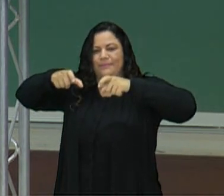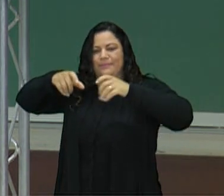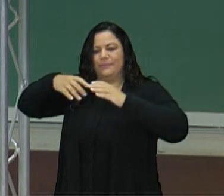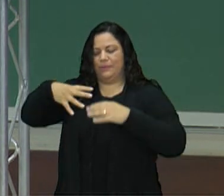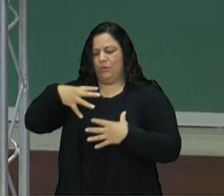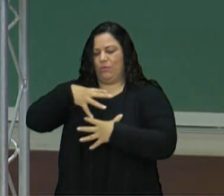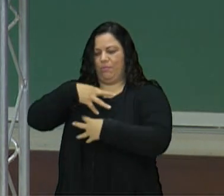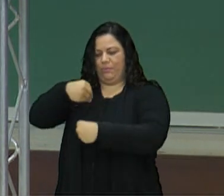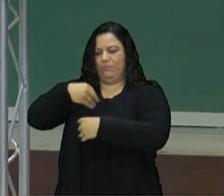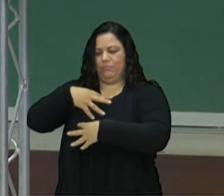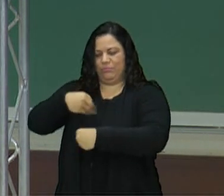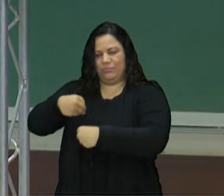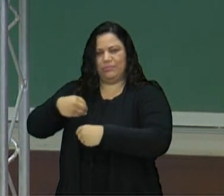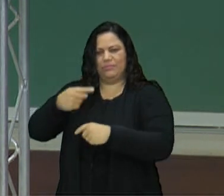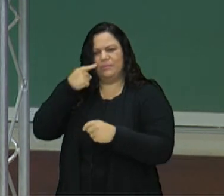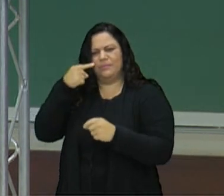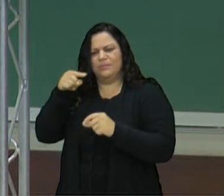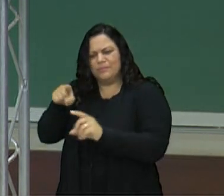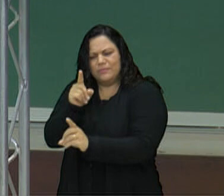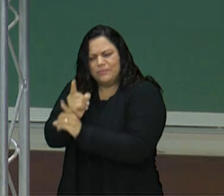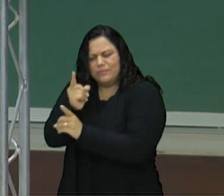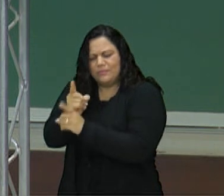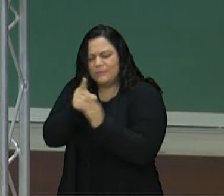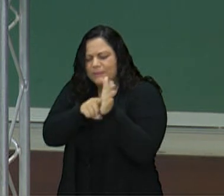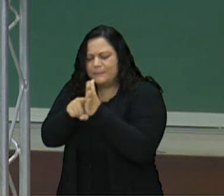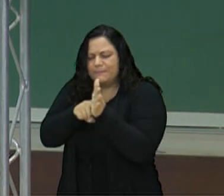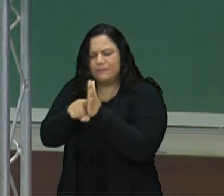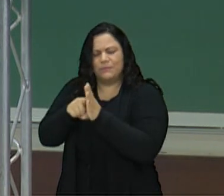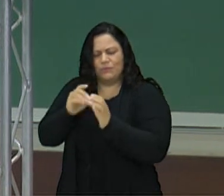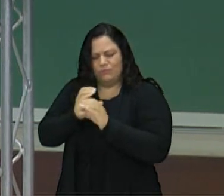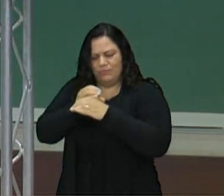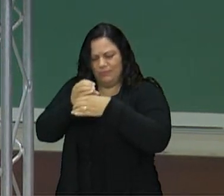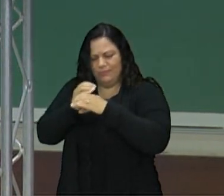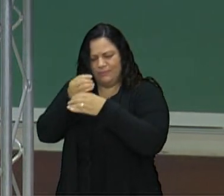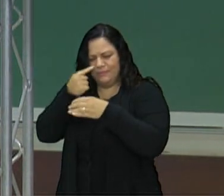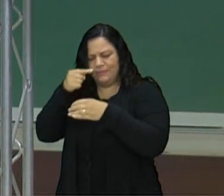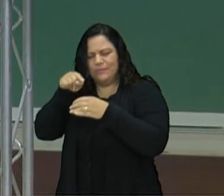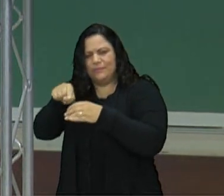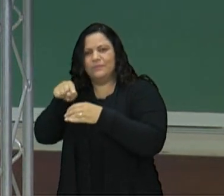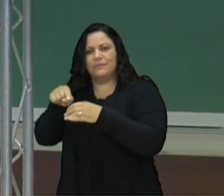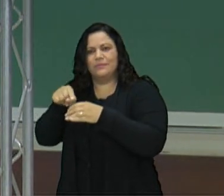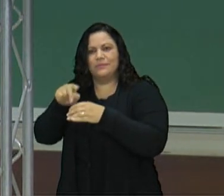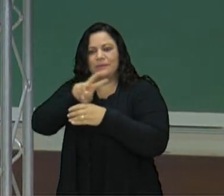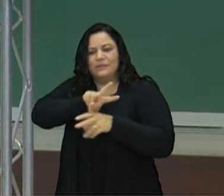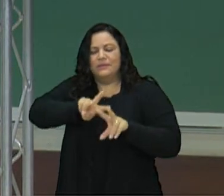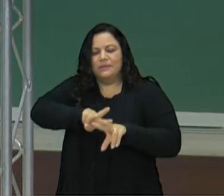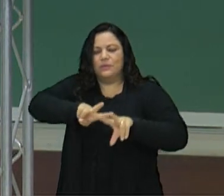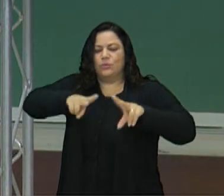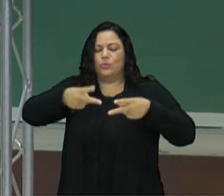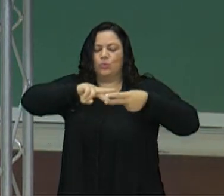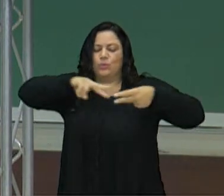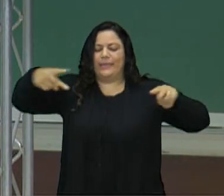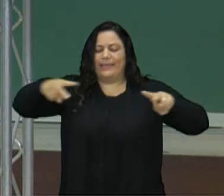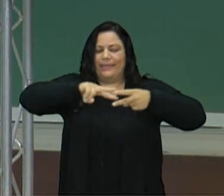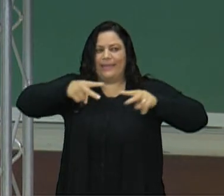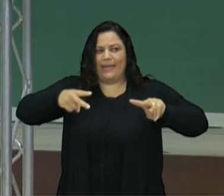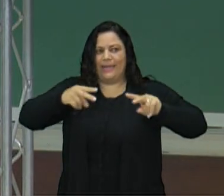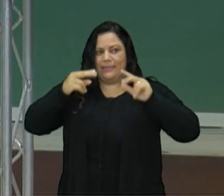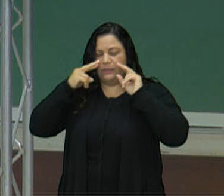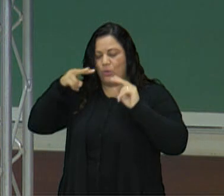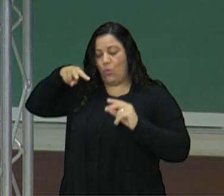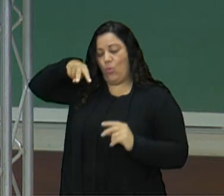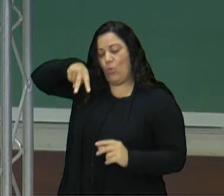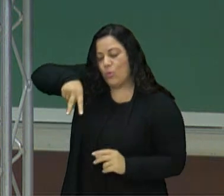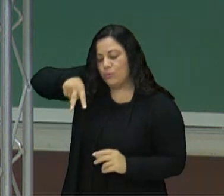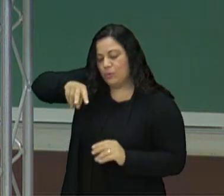que eles conseguiram determinar que o DNA era essas duas hélices, que ele volta. Então, aqui imagina que você pegou a dupla hélice do DNA, está olhando por cima e